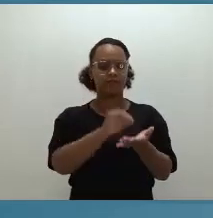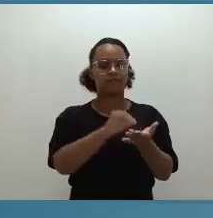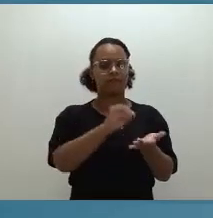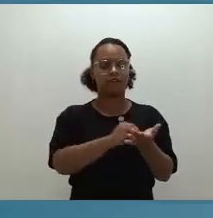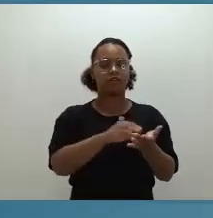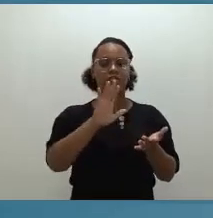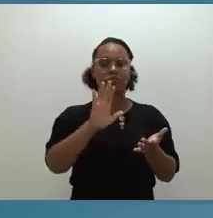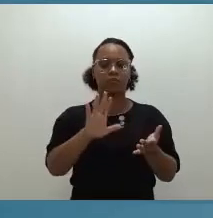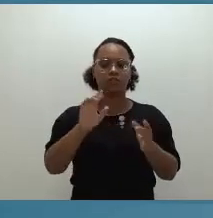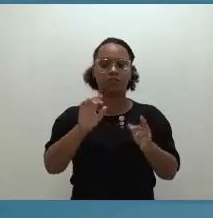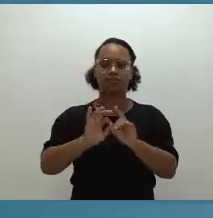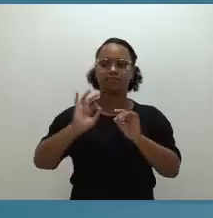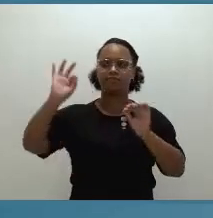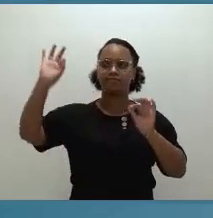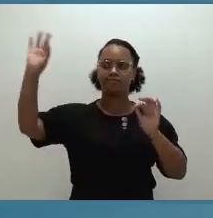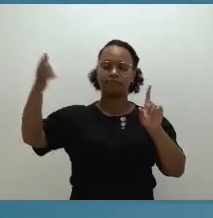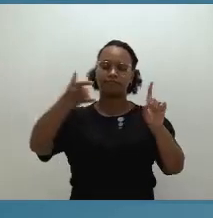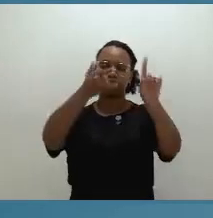estão